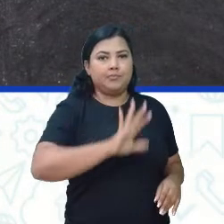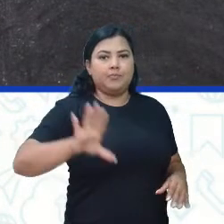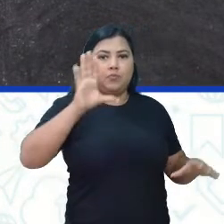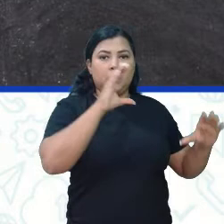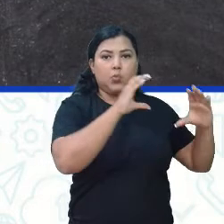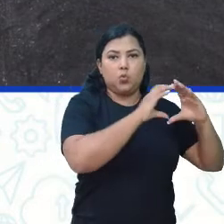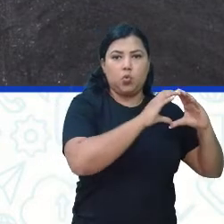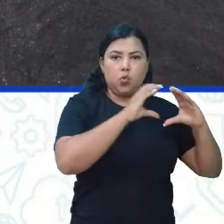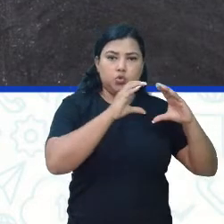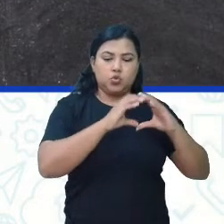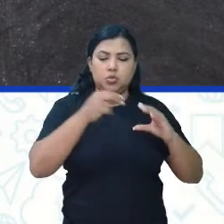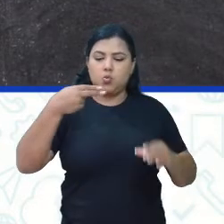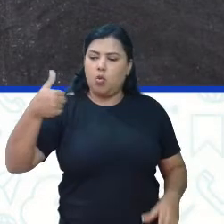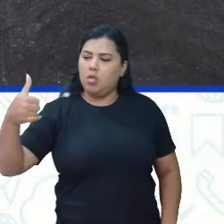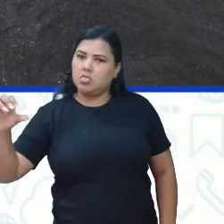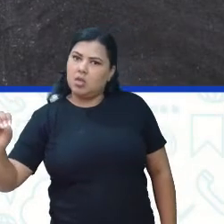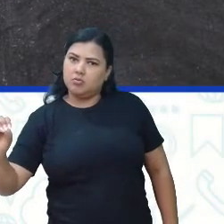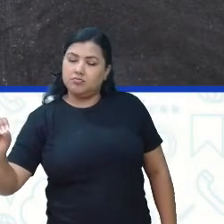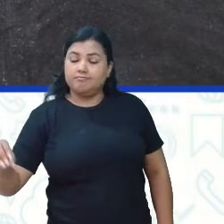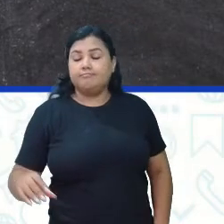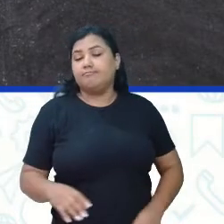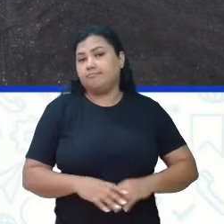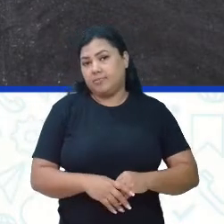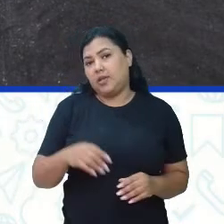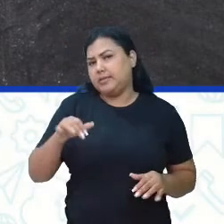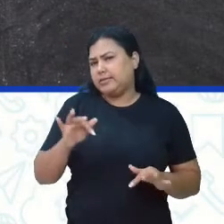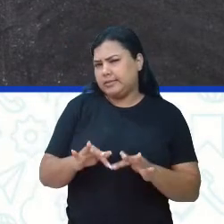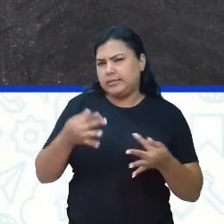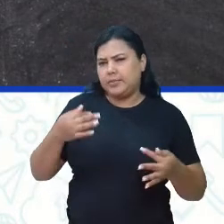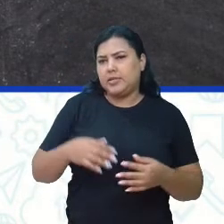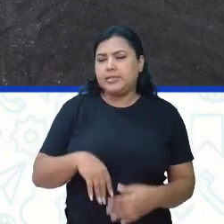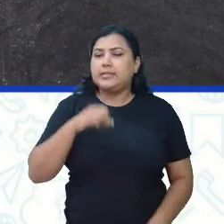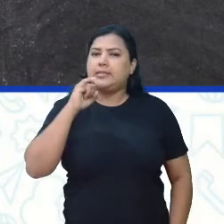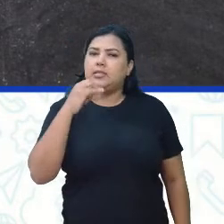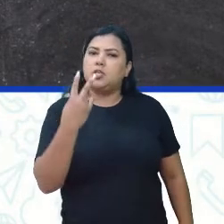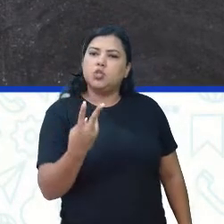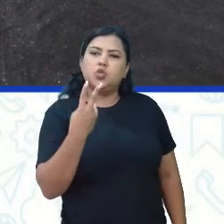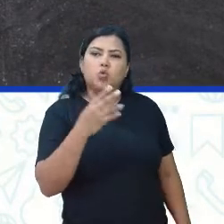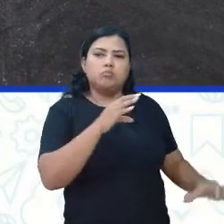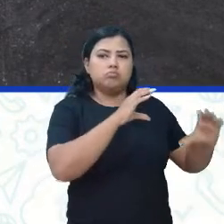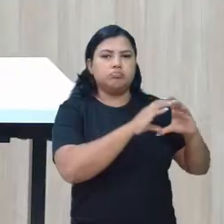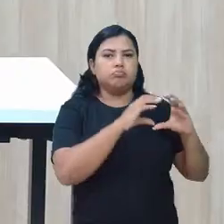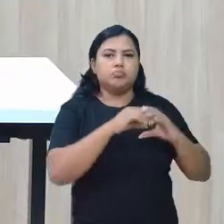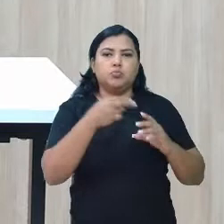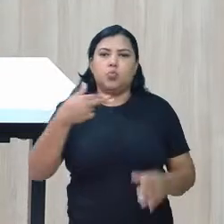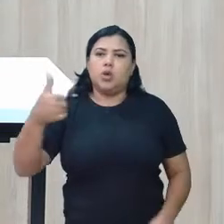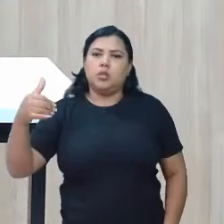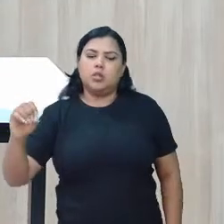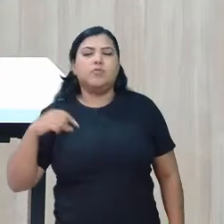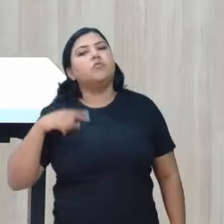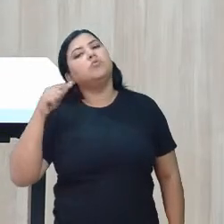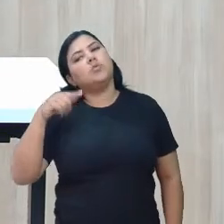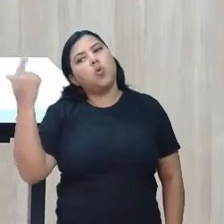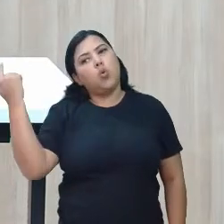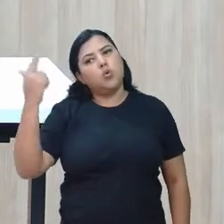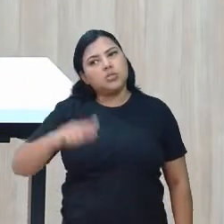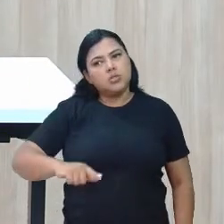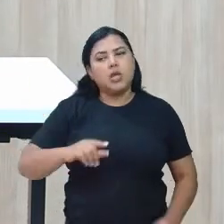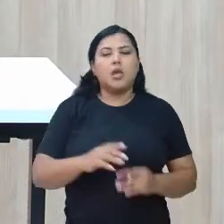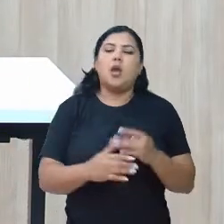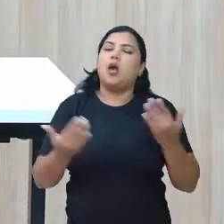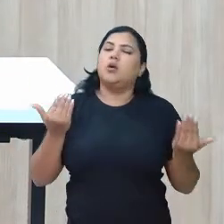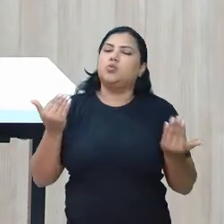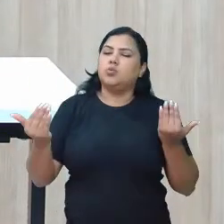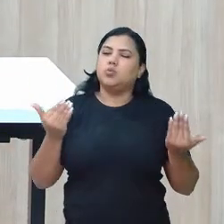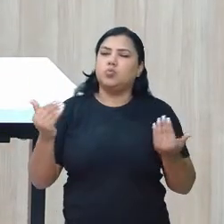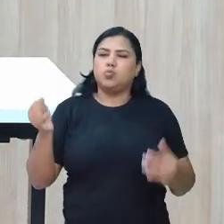círculos igual a 10. Simplesmente, se 2 círculos é igual a 10, você consegue, por uma